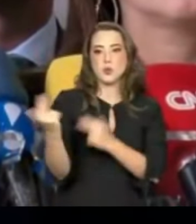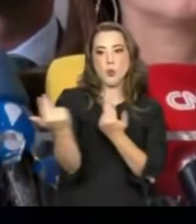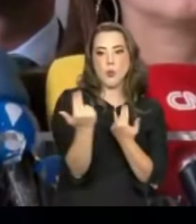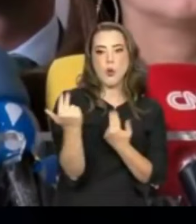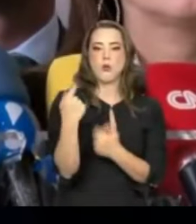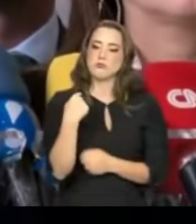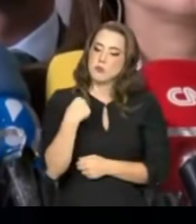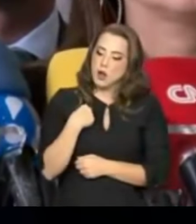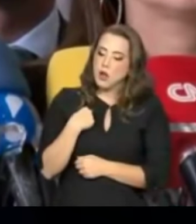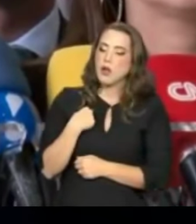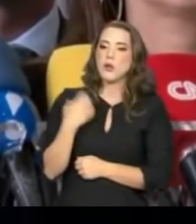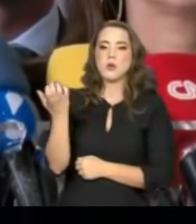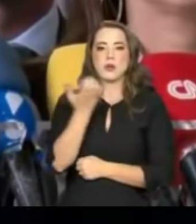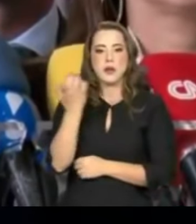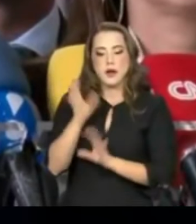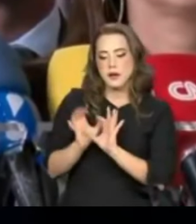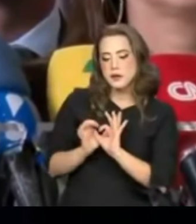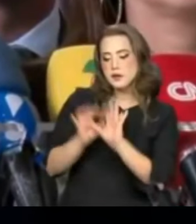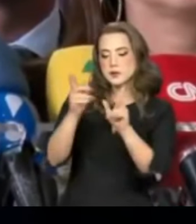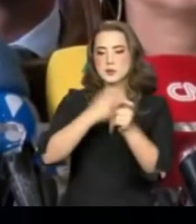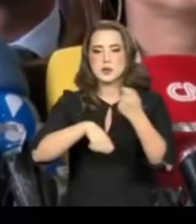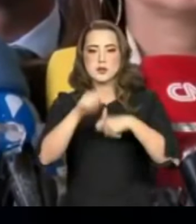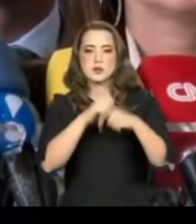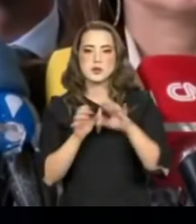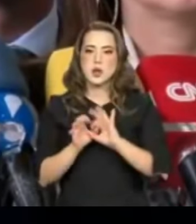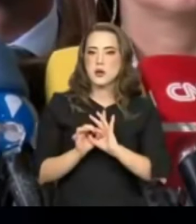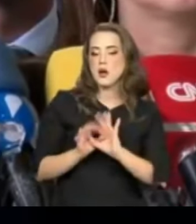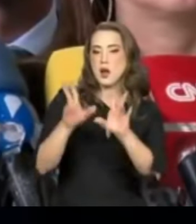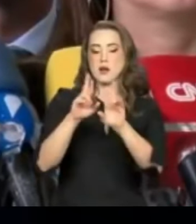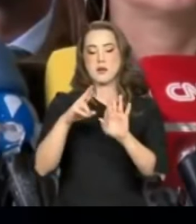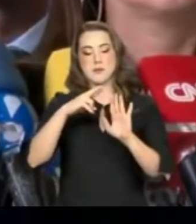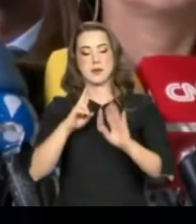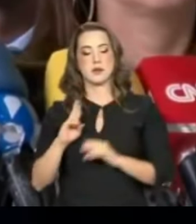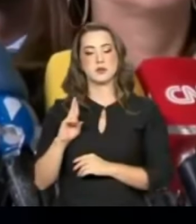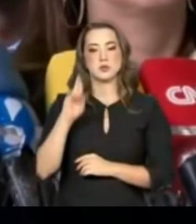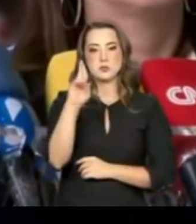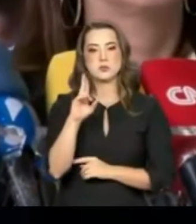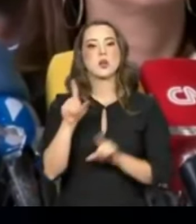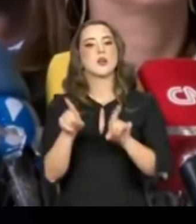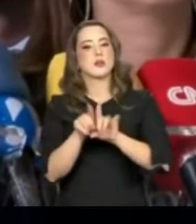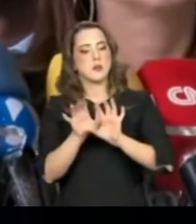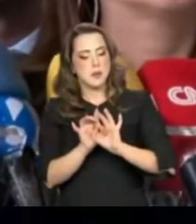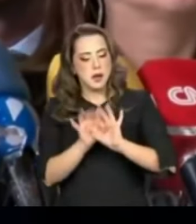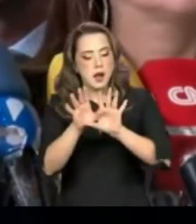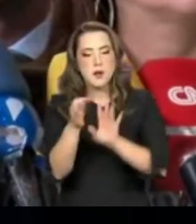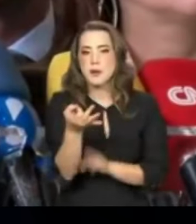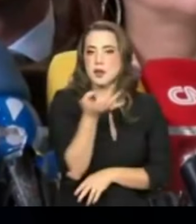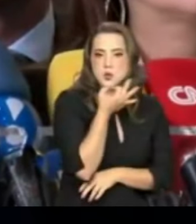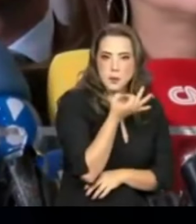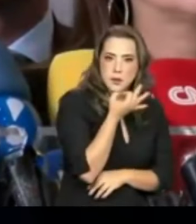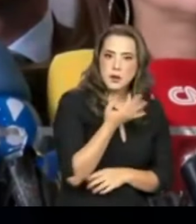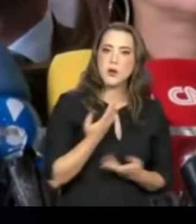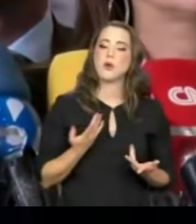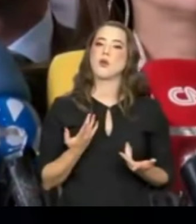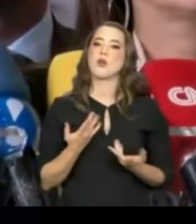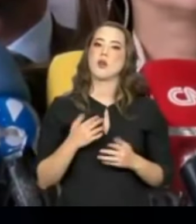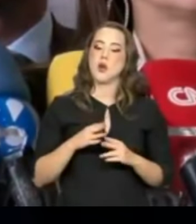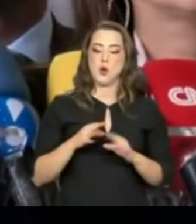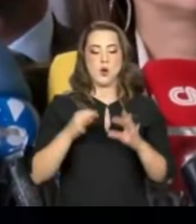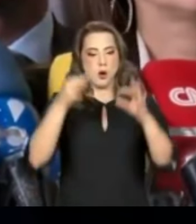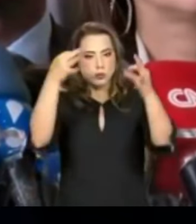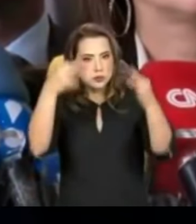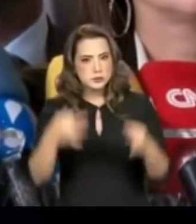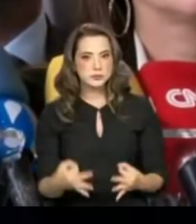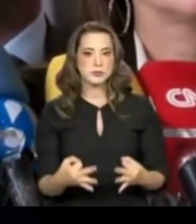defendem a liberdade econômica, a liberdade religiosa, a liberdade de opinião, a